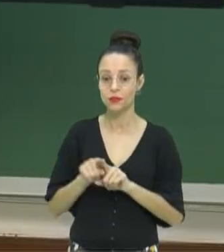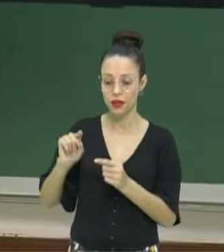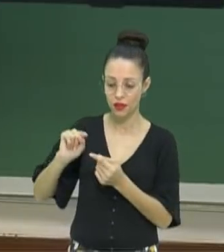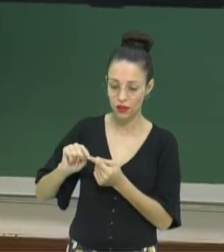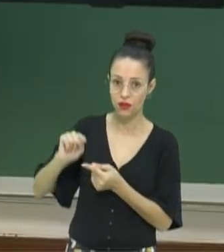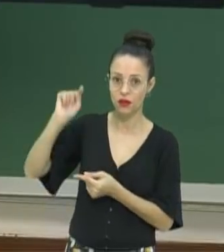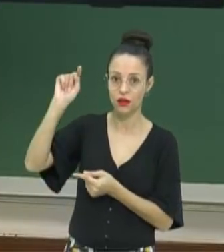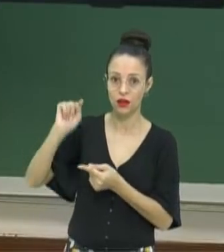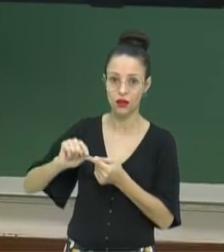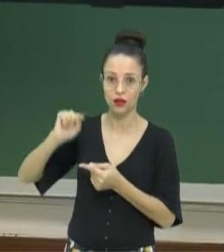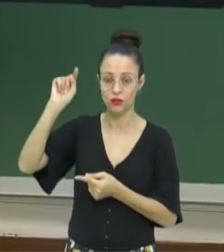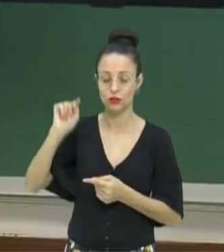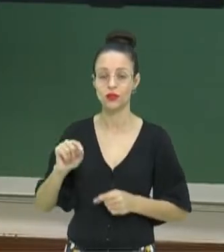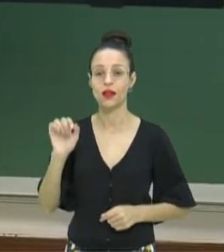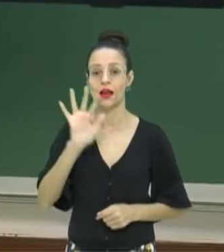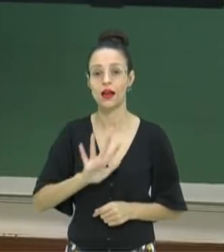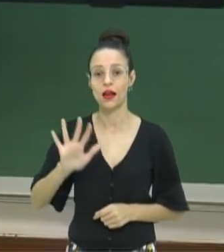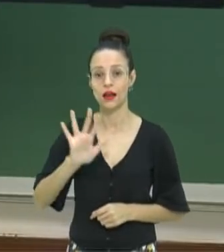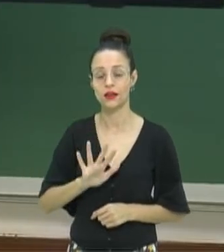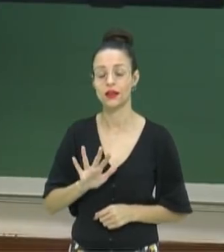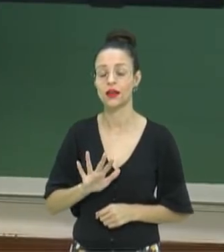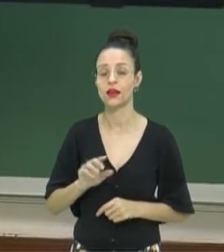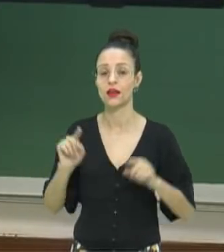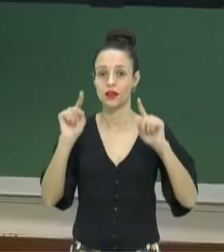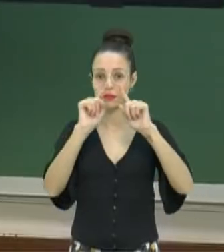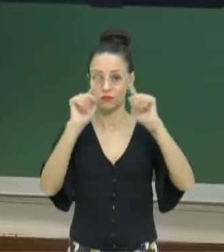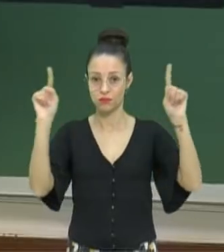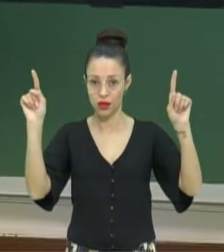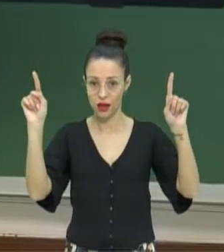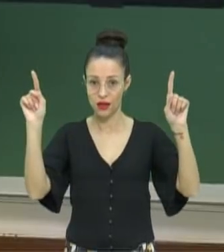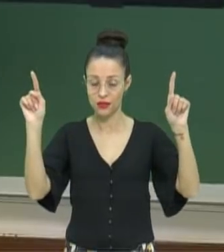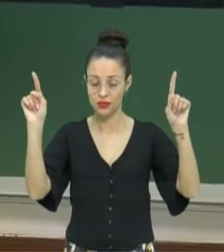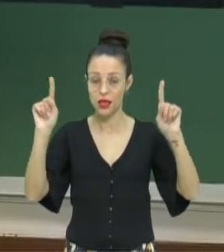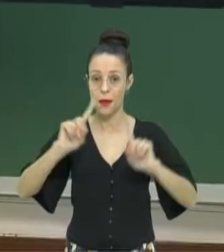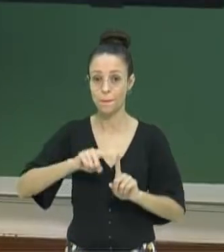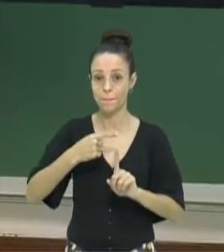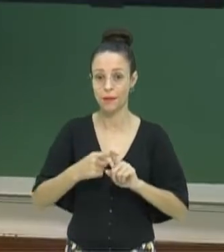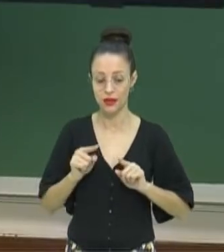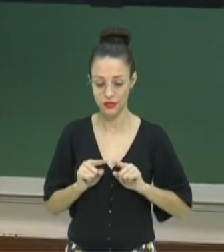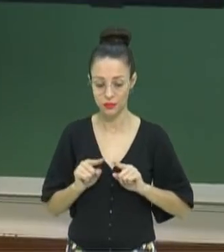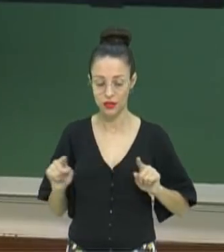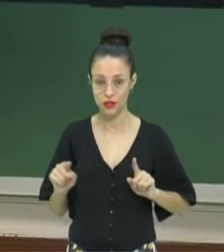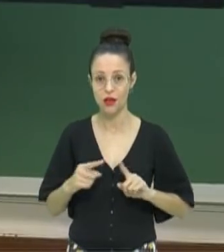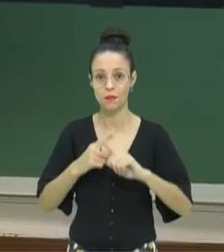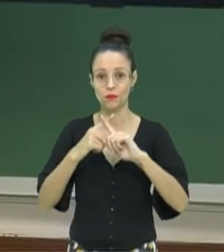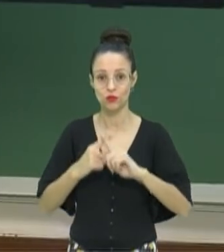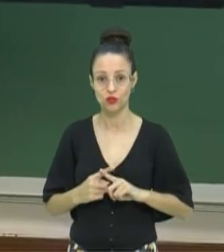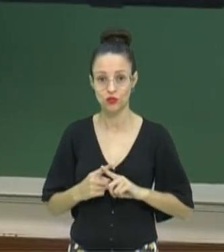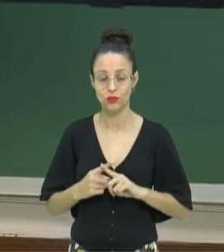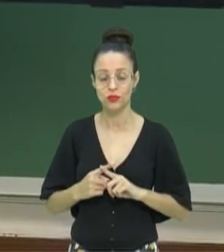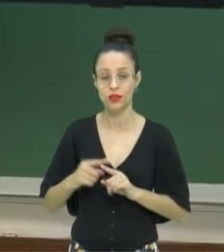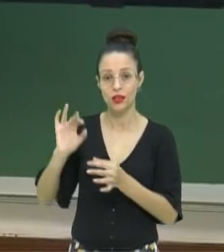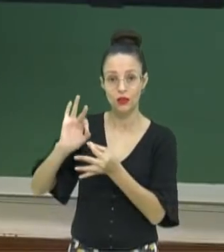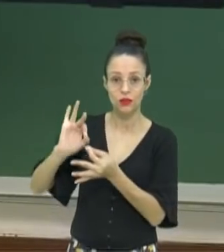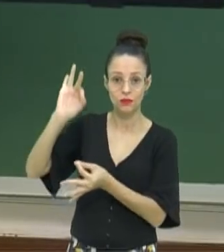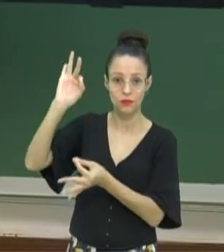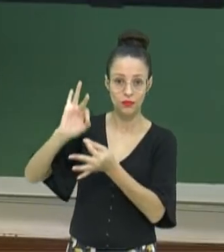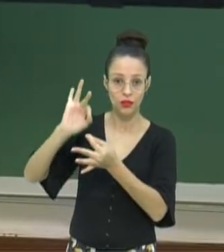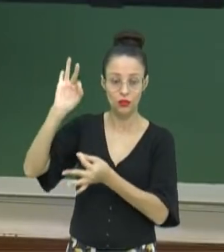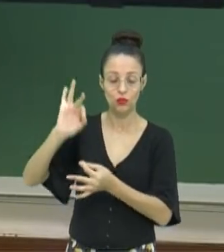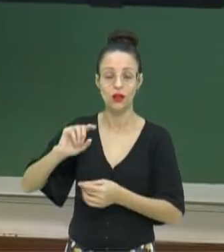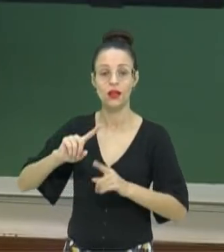Lembram? A área do trapézio é base maior mais base menor, tudo isso multiplicado pela altura